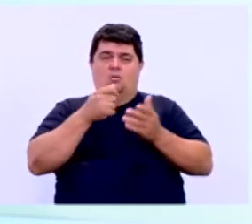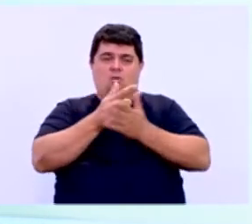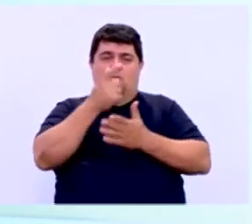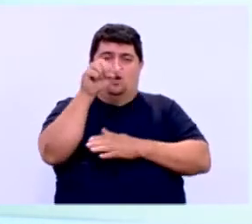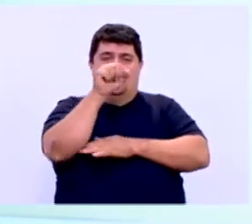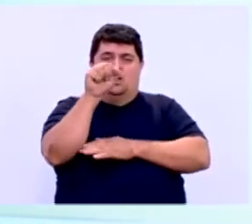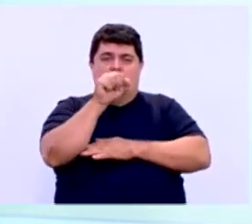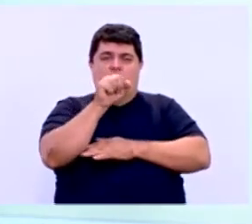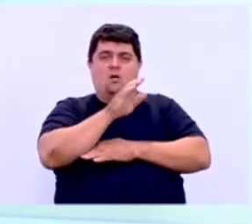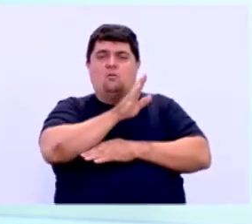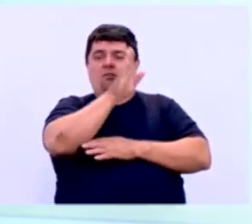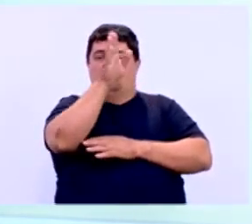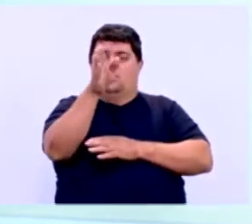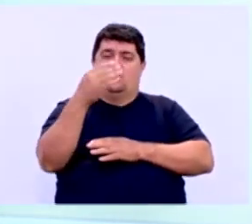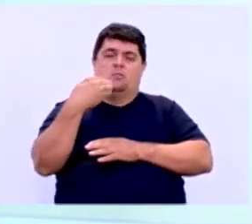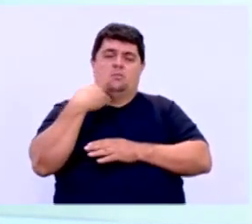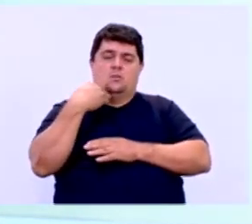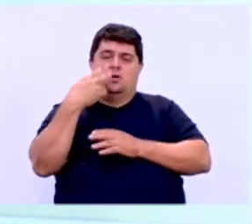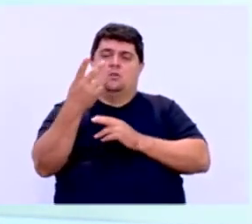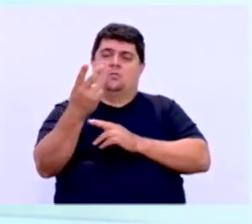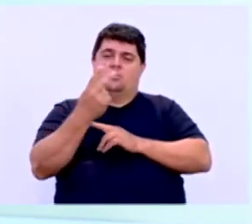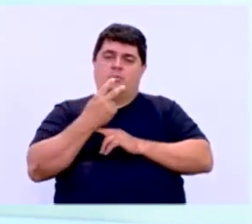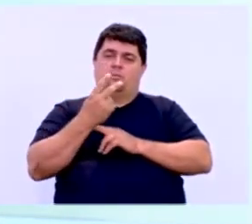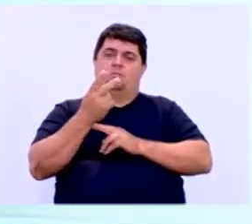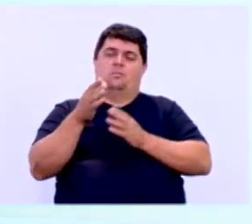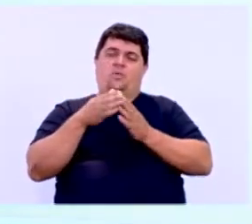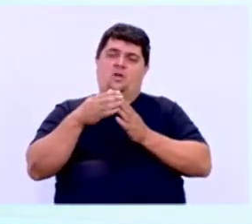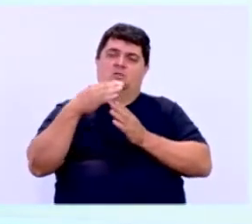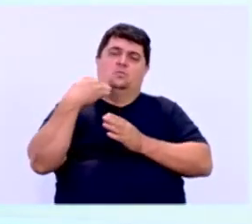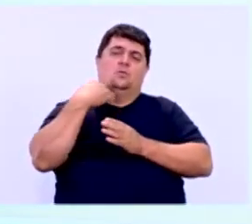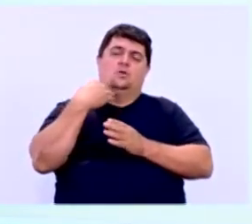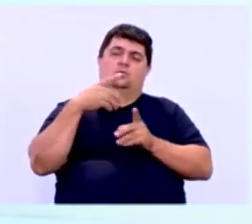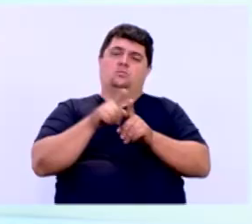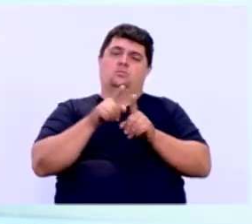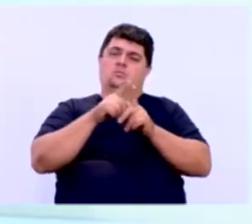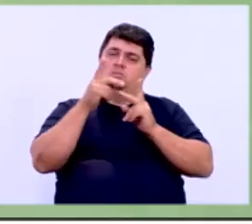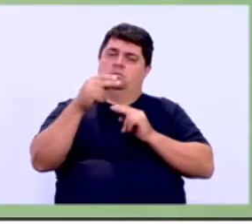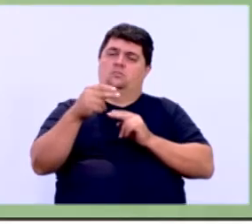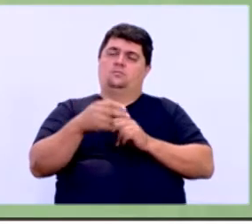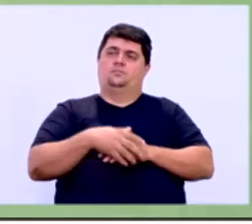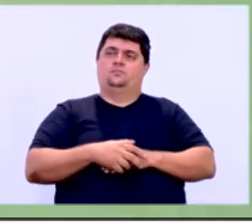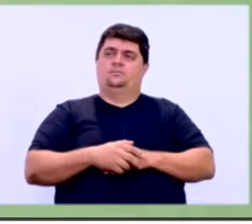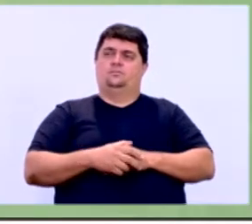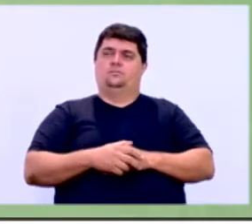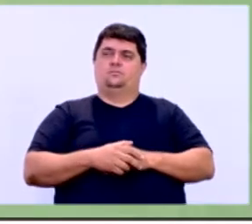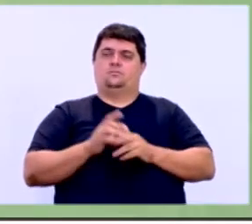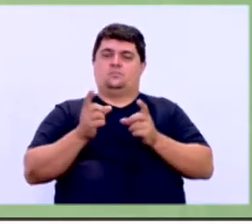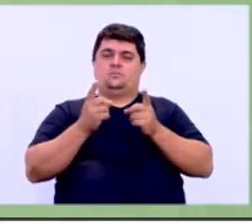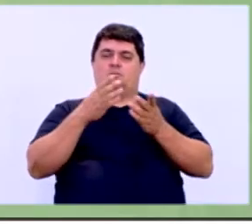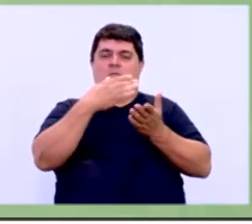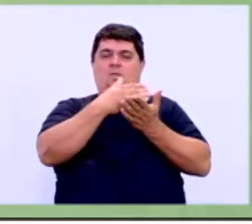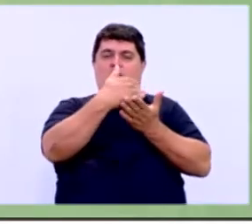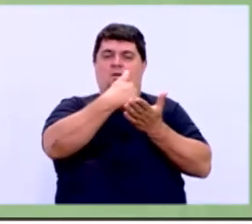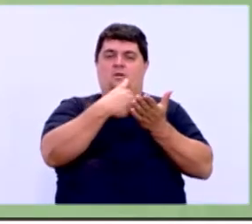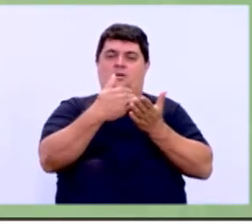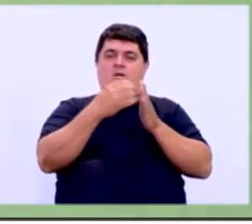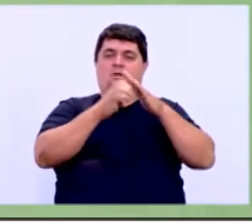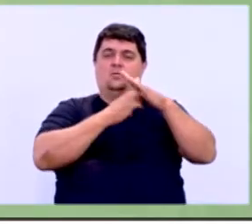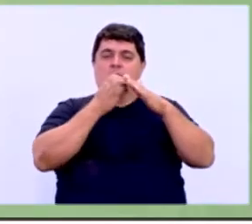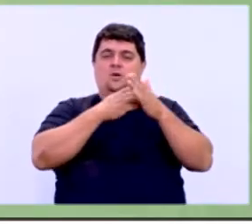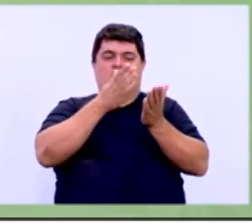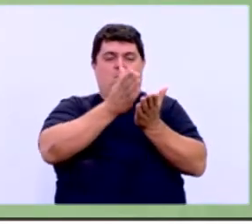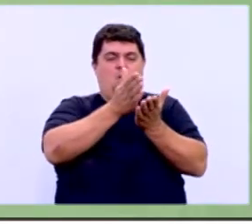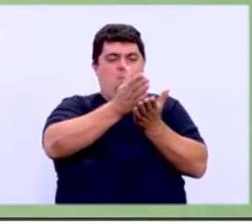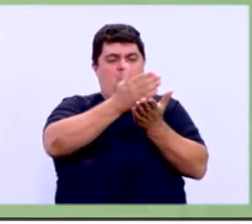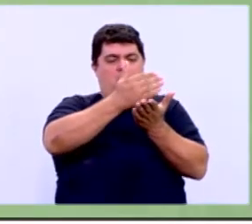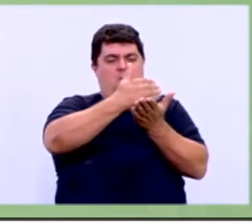vai comprar a sua casa, você busca um financiamento. Tá? Venda de ações, né, quando